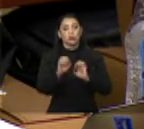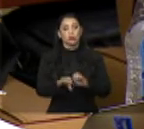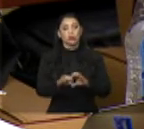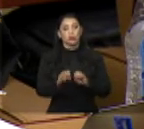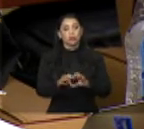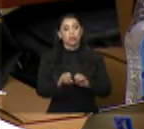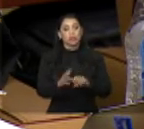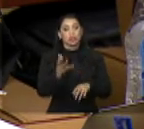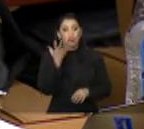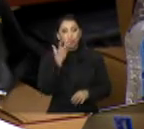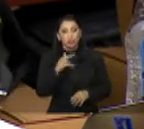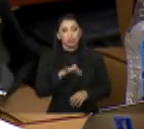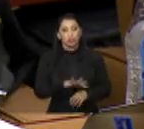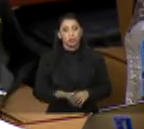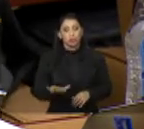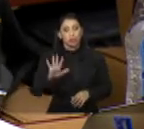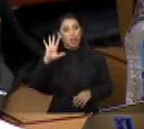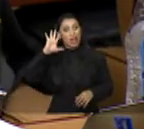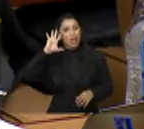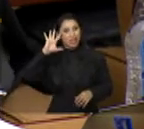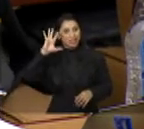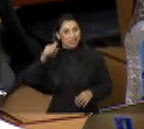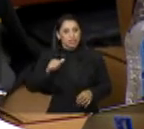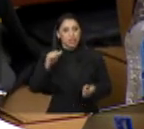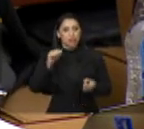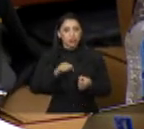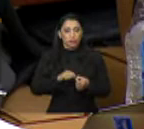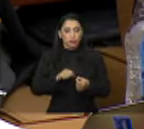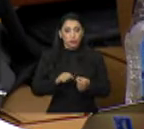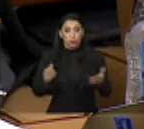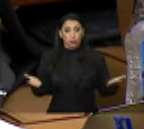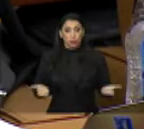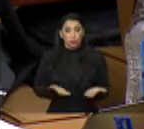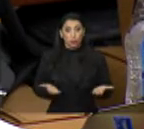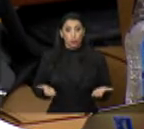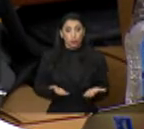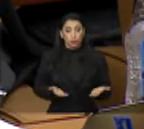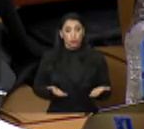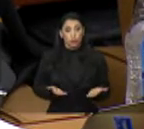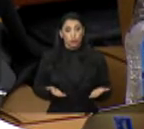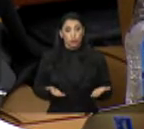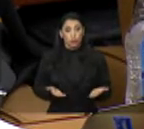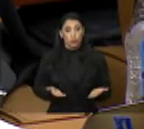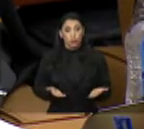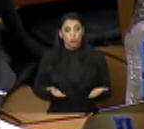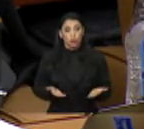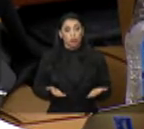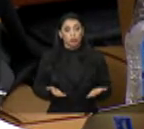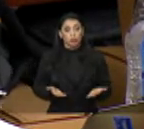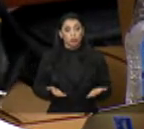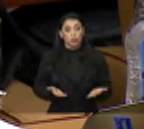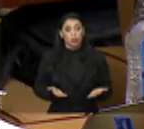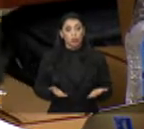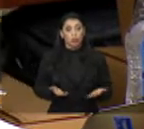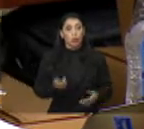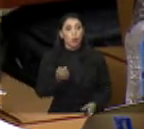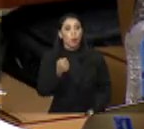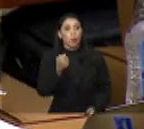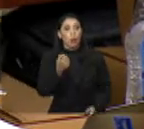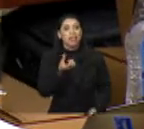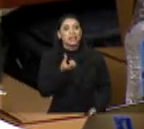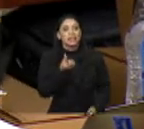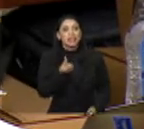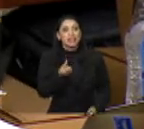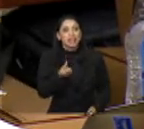de modo que a decisão que nós estamos produzindo hoje impactará antes de sobretudo os quase 6 mil